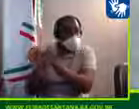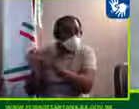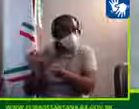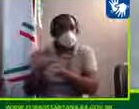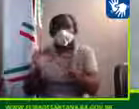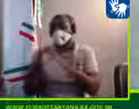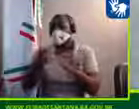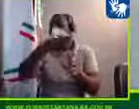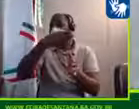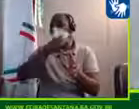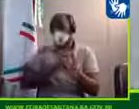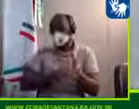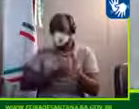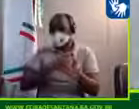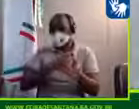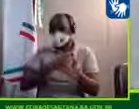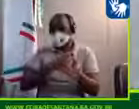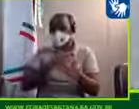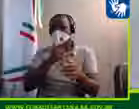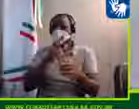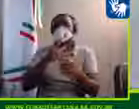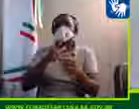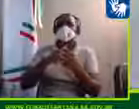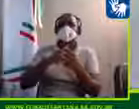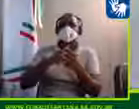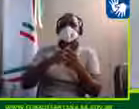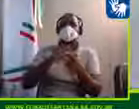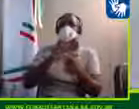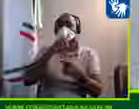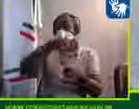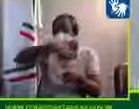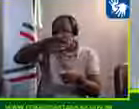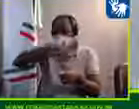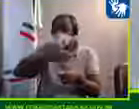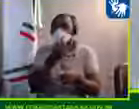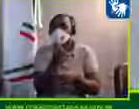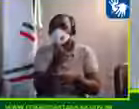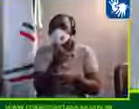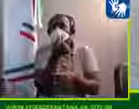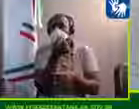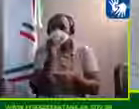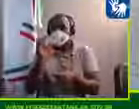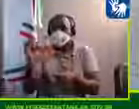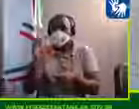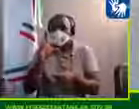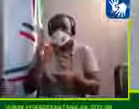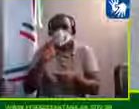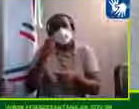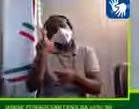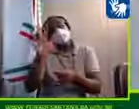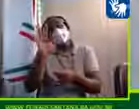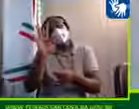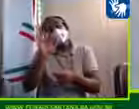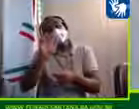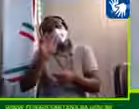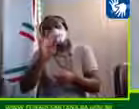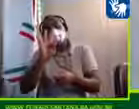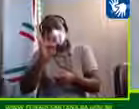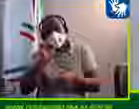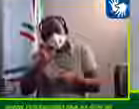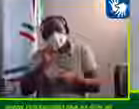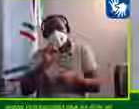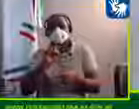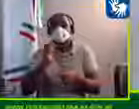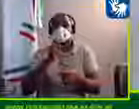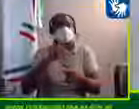nova etapa de saques do auxílio emergencial e também do FGTS emergencial, ou seja, uma nova corrida